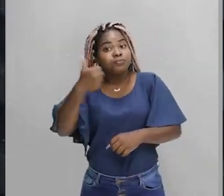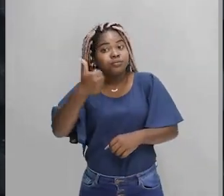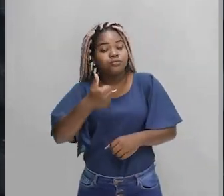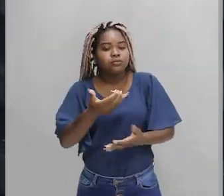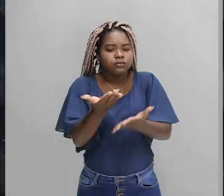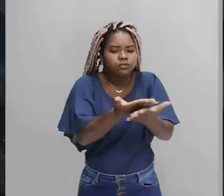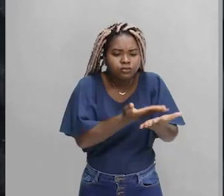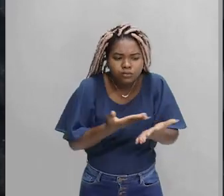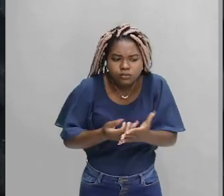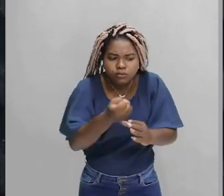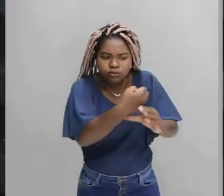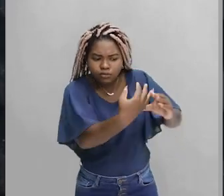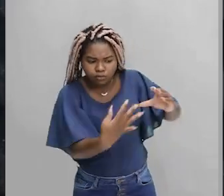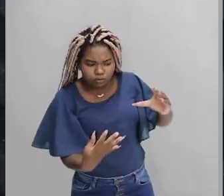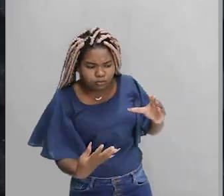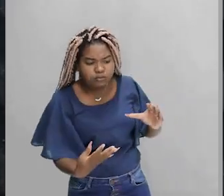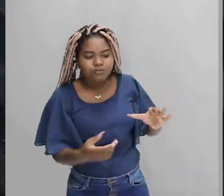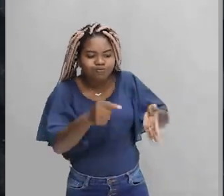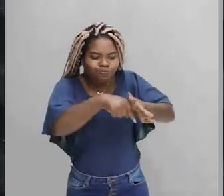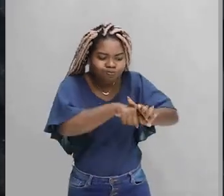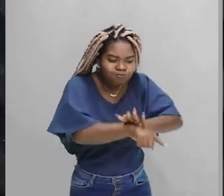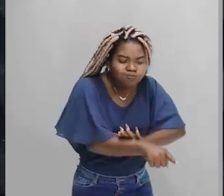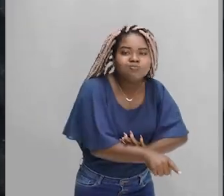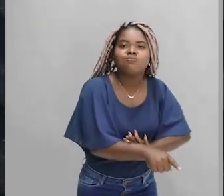da característica, né, dessa